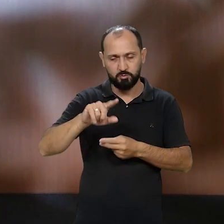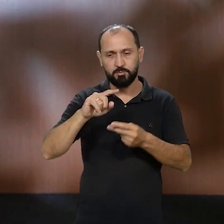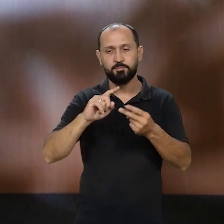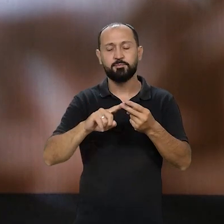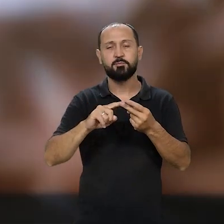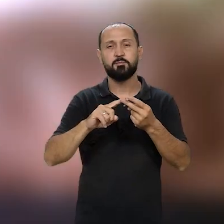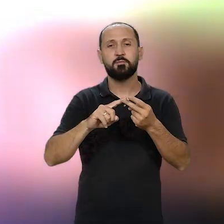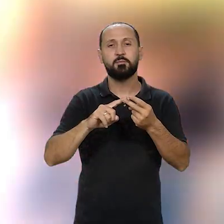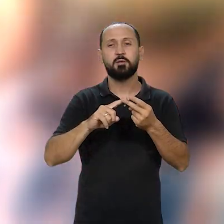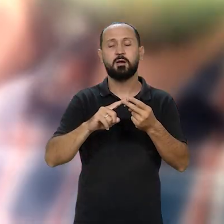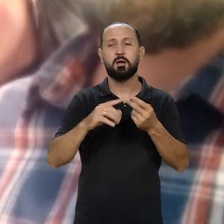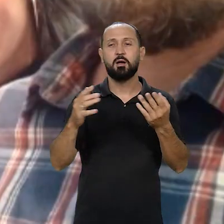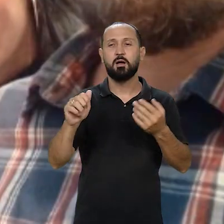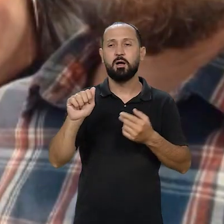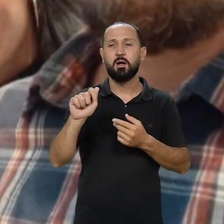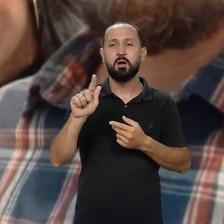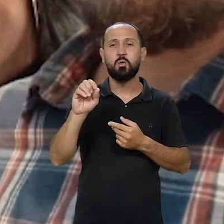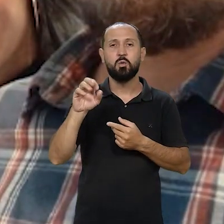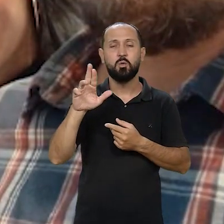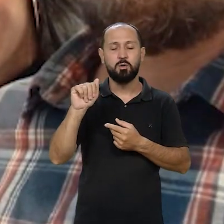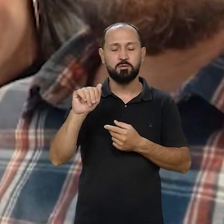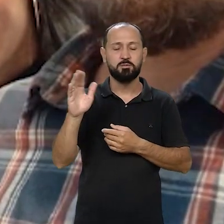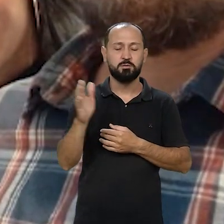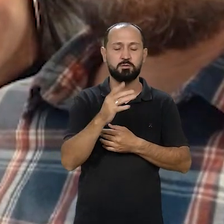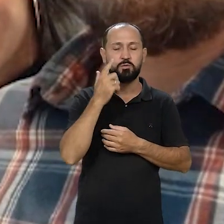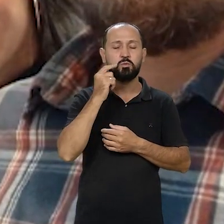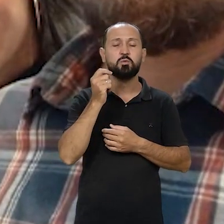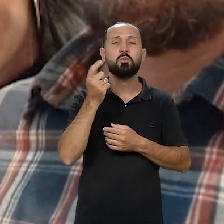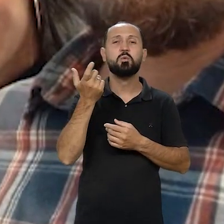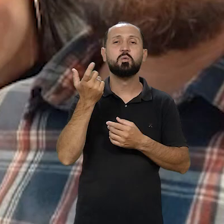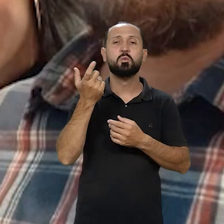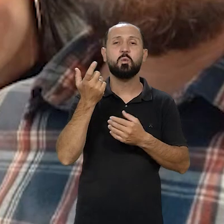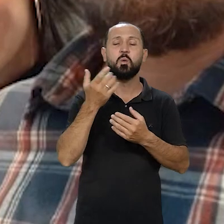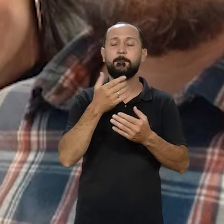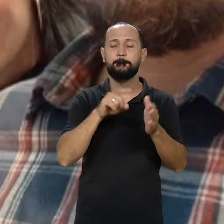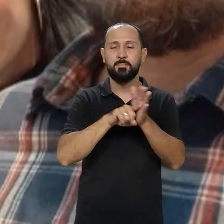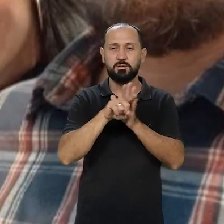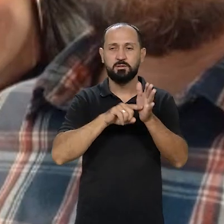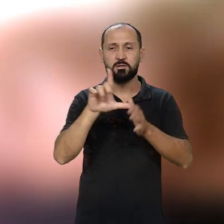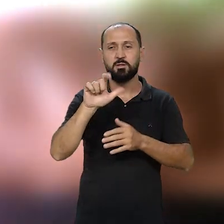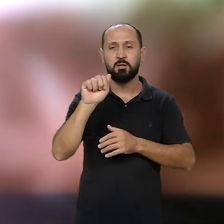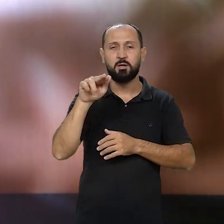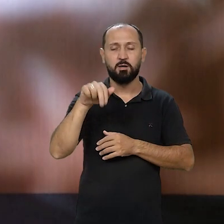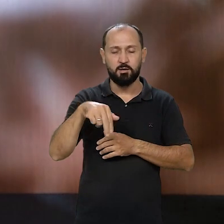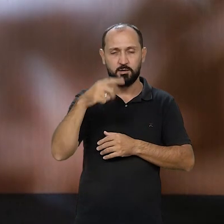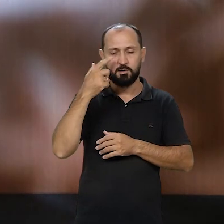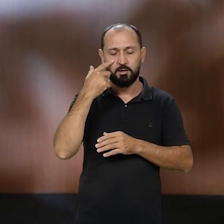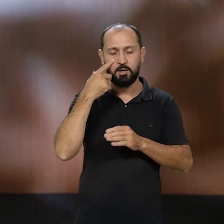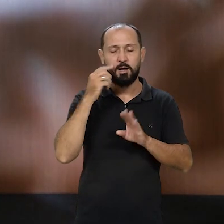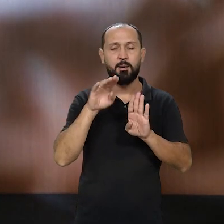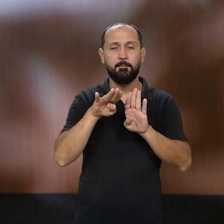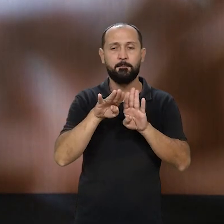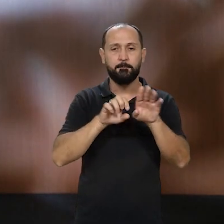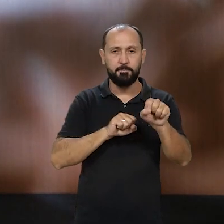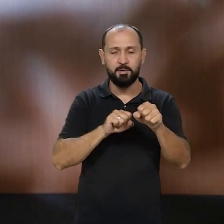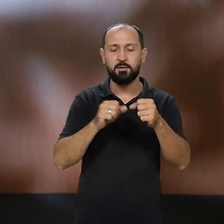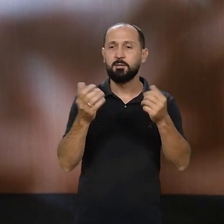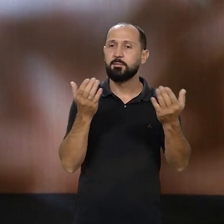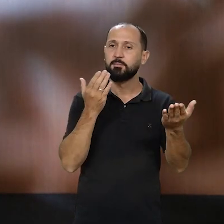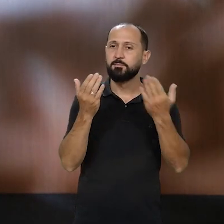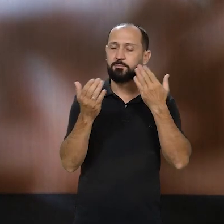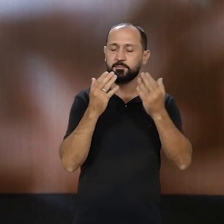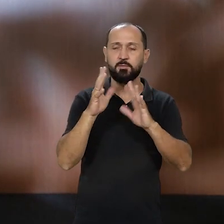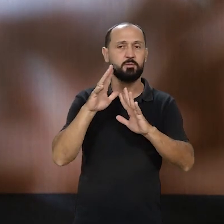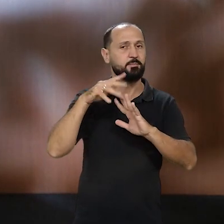do Ágora Instituto Lacaniano. Fora isso, é também bacharel e mestra em psicologia